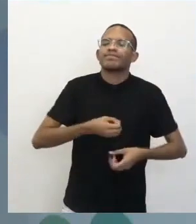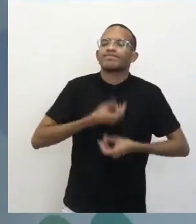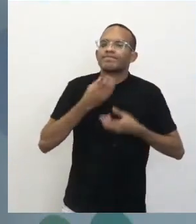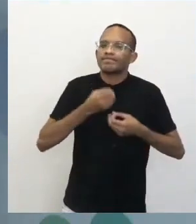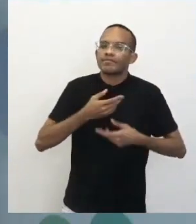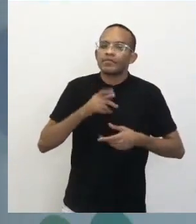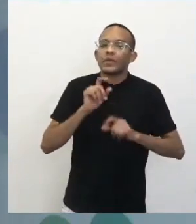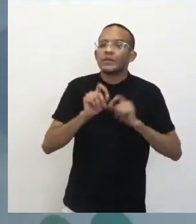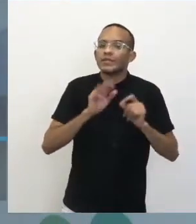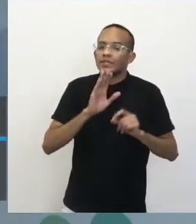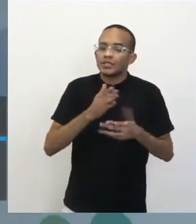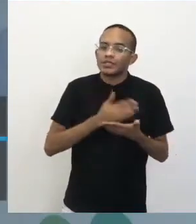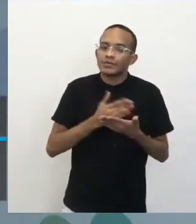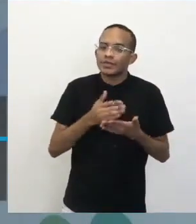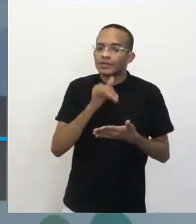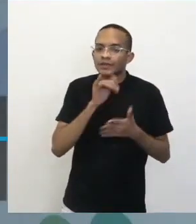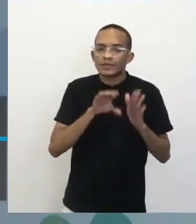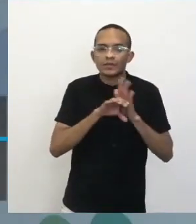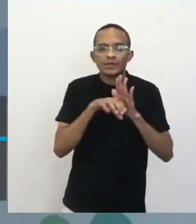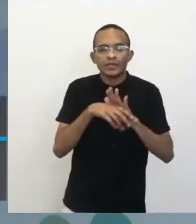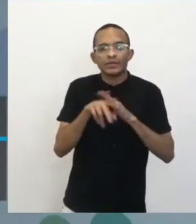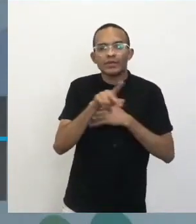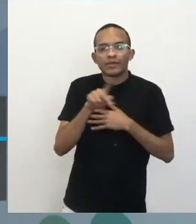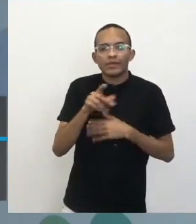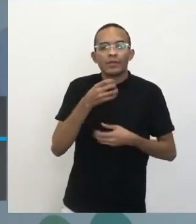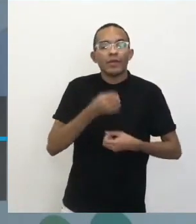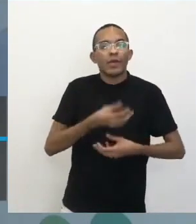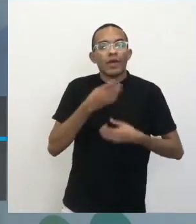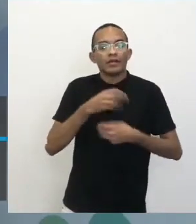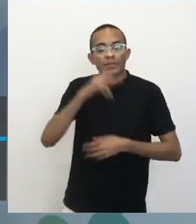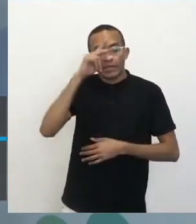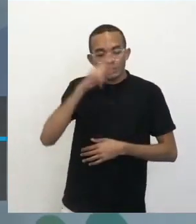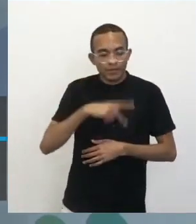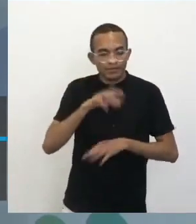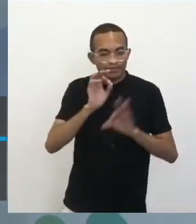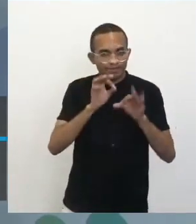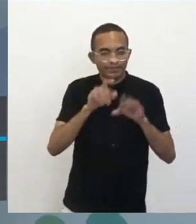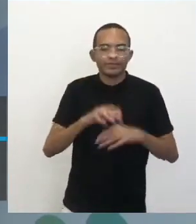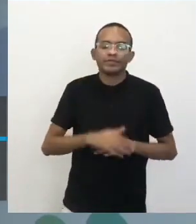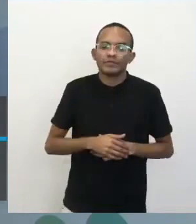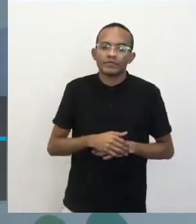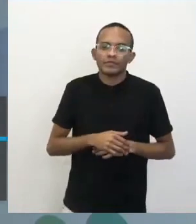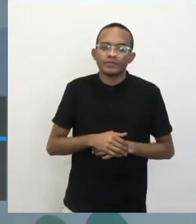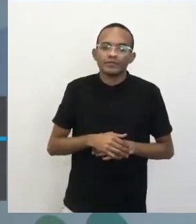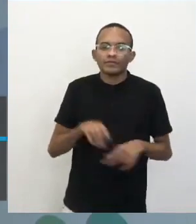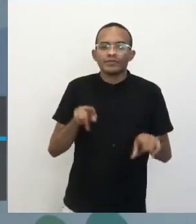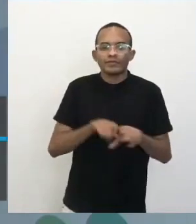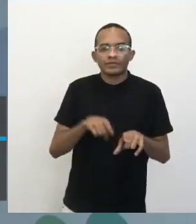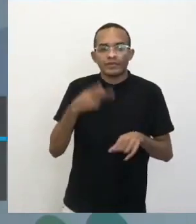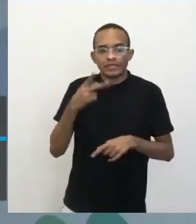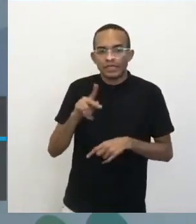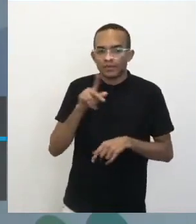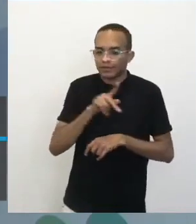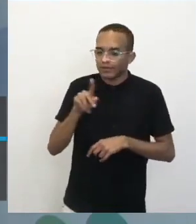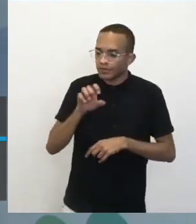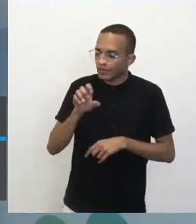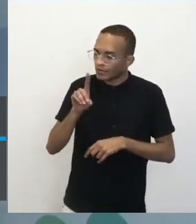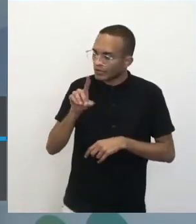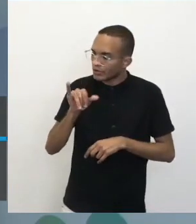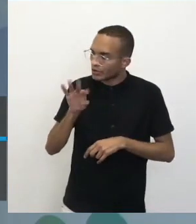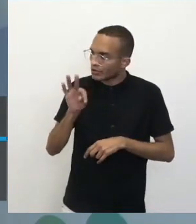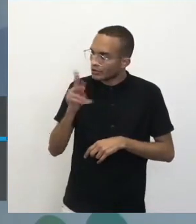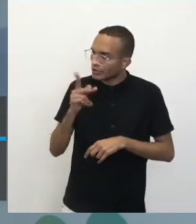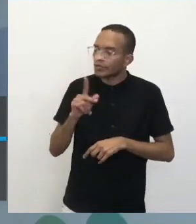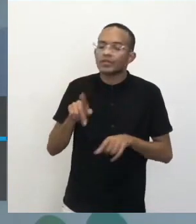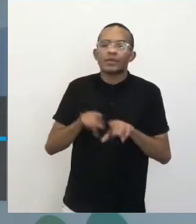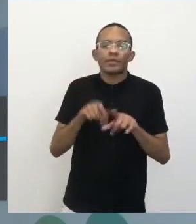poética, que já entra naquele conceitinho, né, professor, de poética pessoal. Tá? Legal. E a professora Edith também cita,